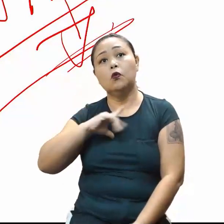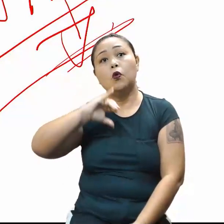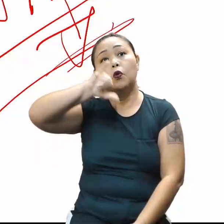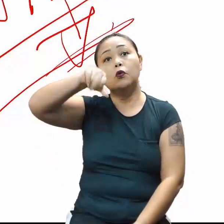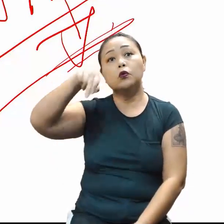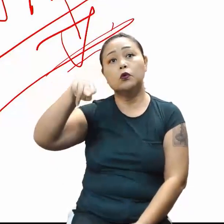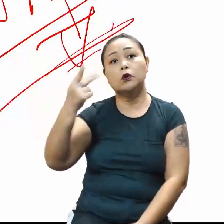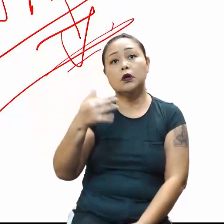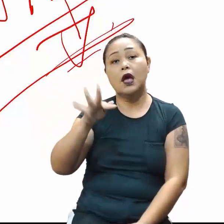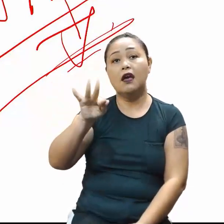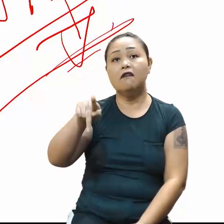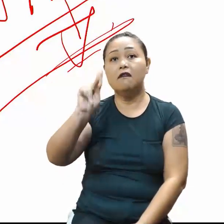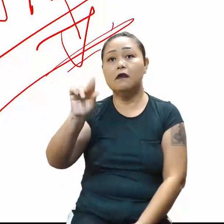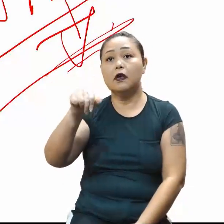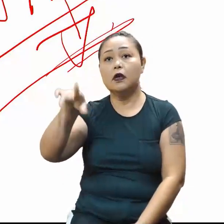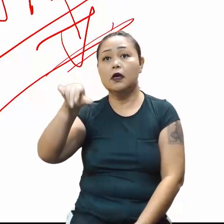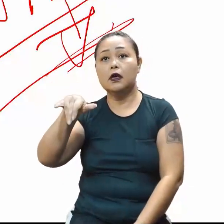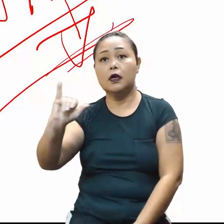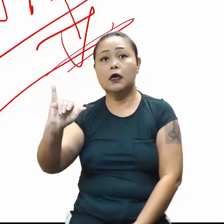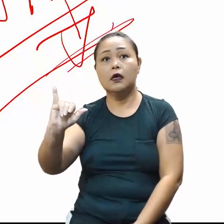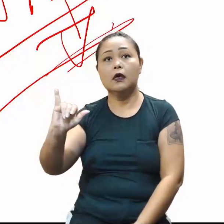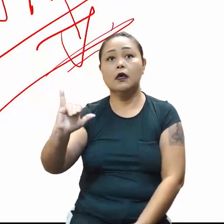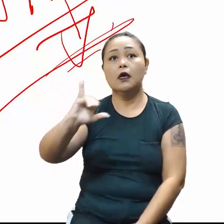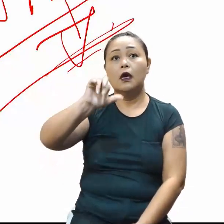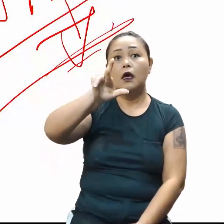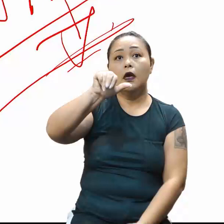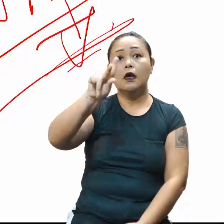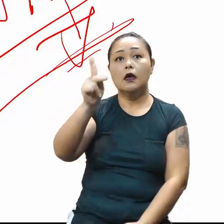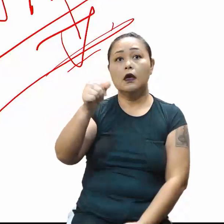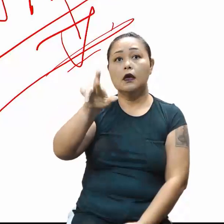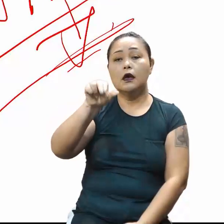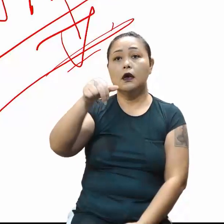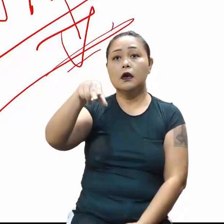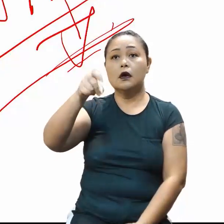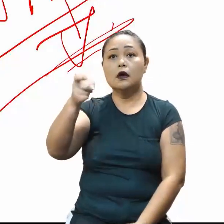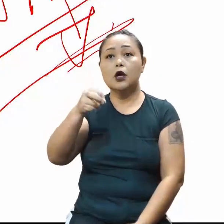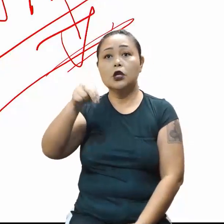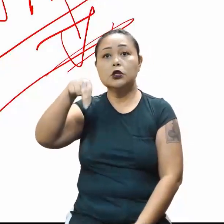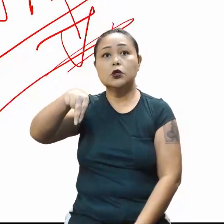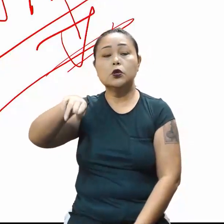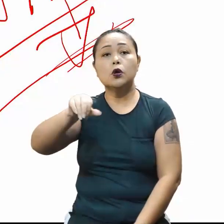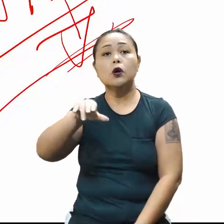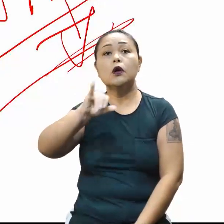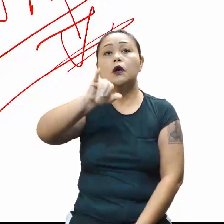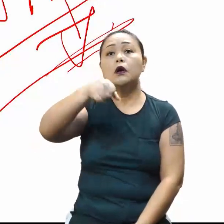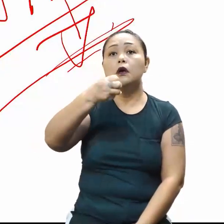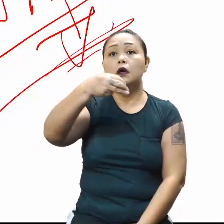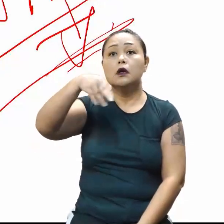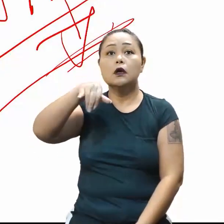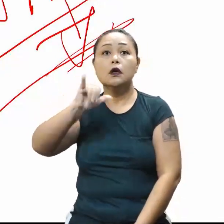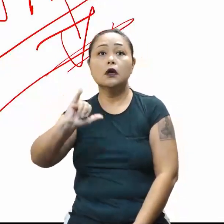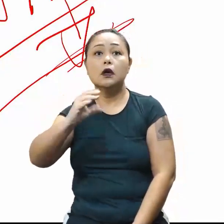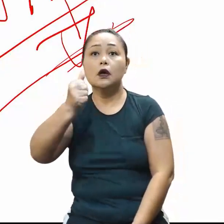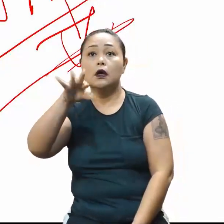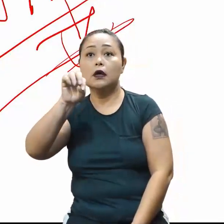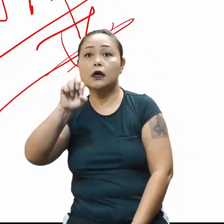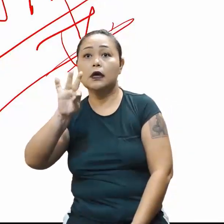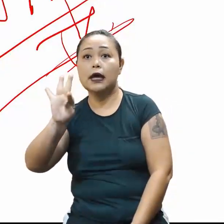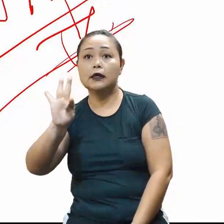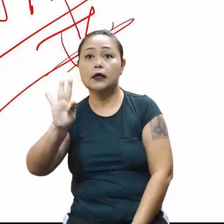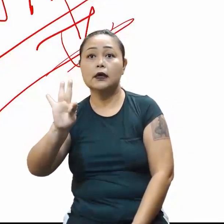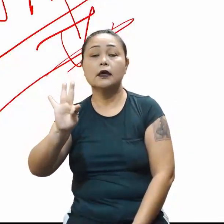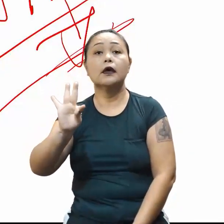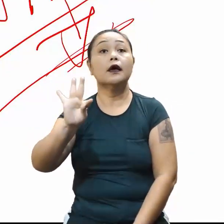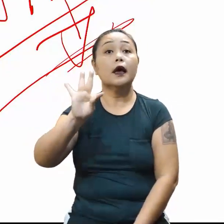John F. Kennedy, Richard Nixon, Jimmy Carter. Lembrando que todos esses aqui que eu estou falando com